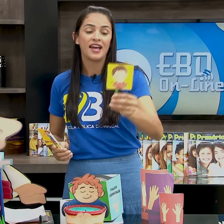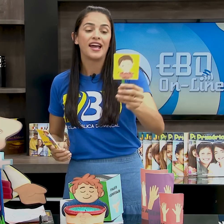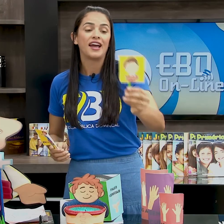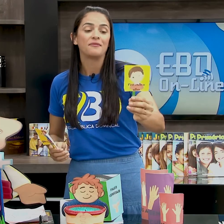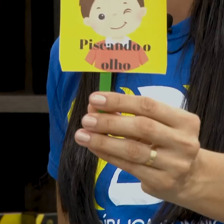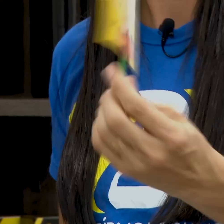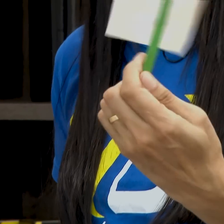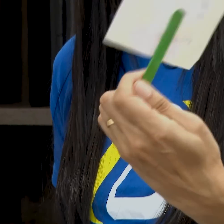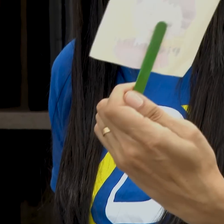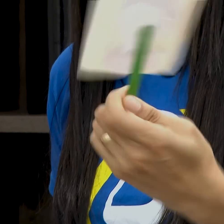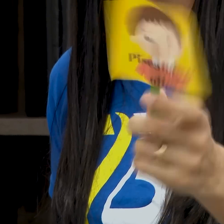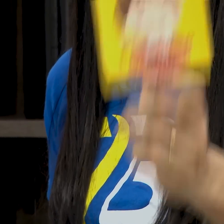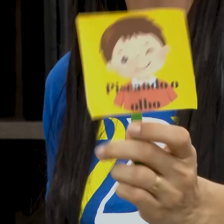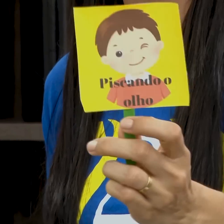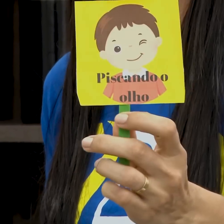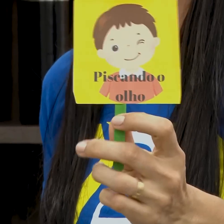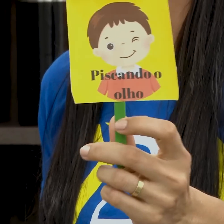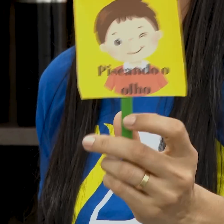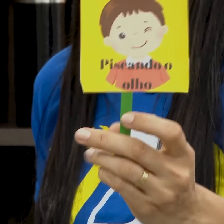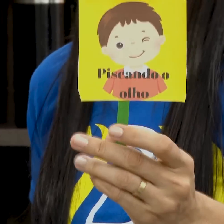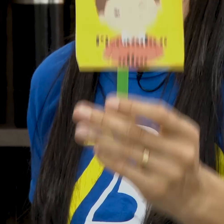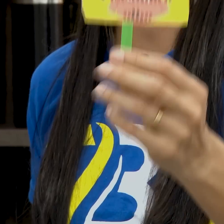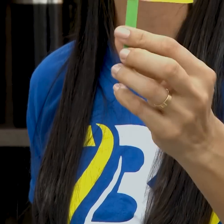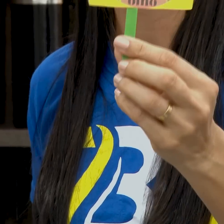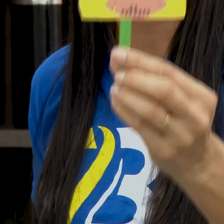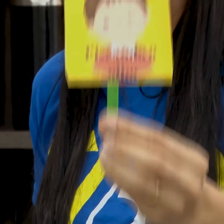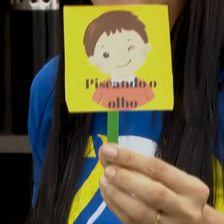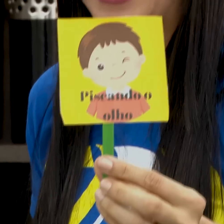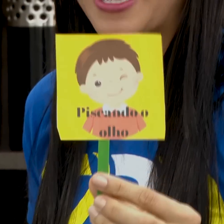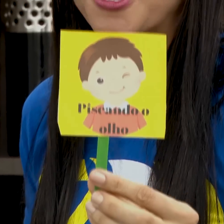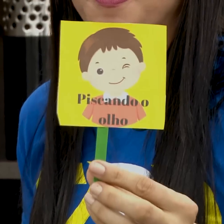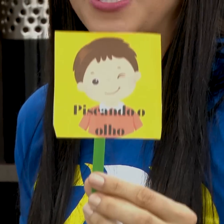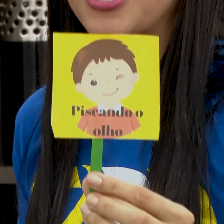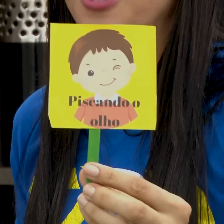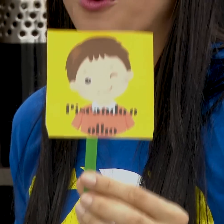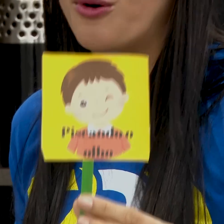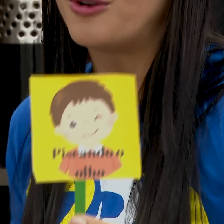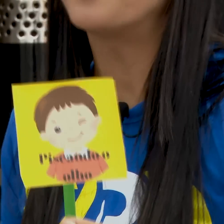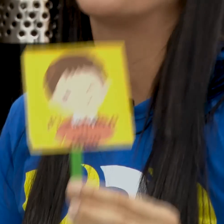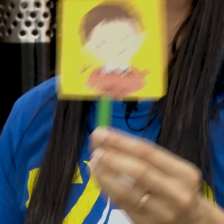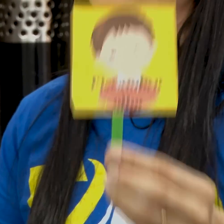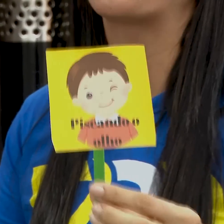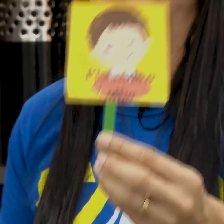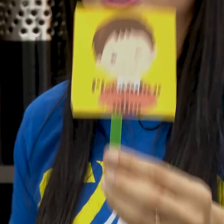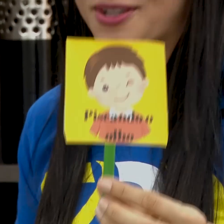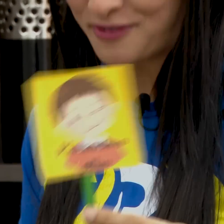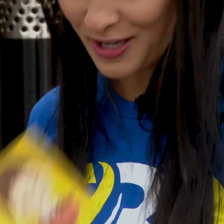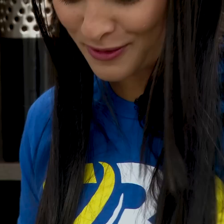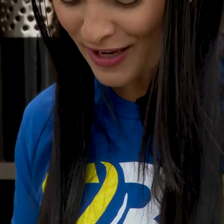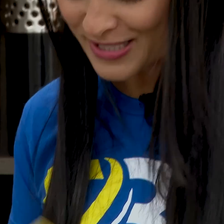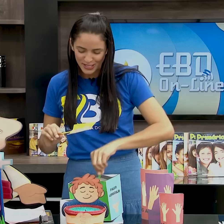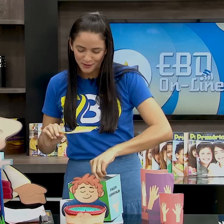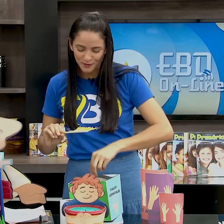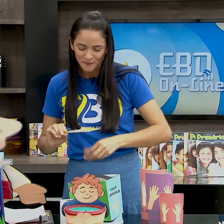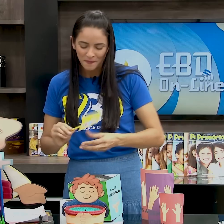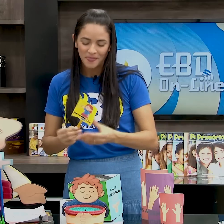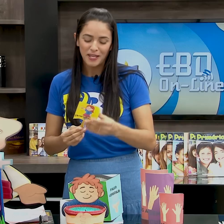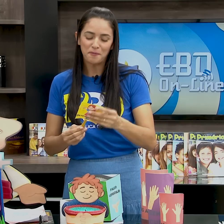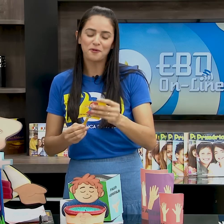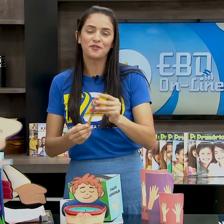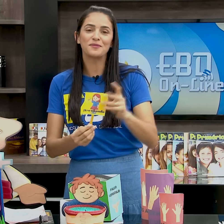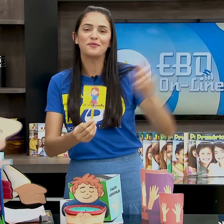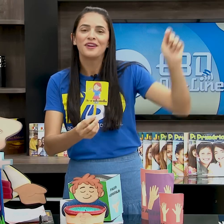versículo piscando o olho aí você vai também pedir para aquelas piscam o olho enquanto estão falando Versículo